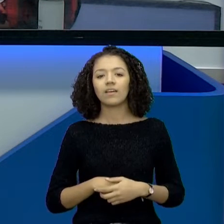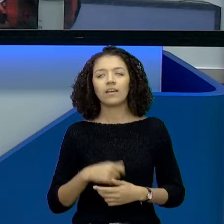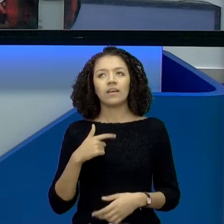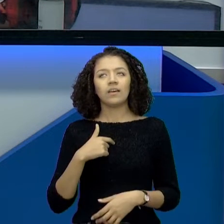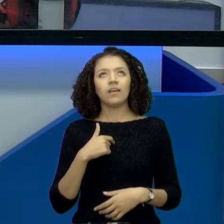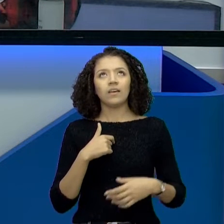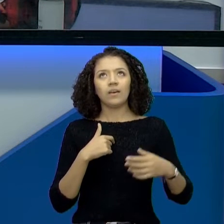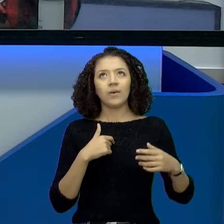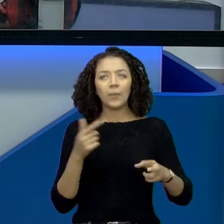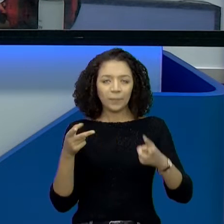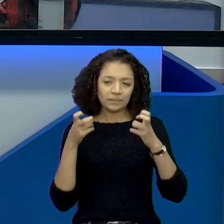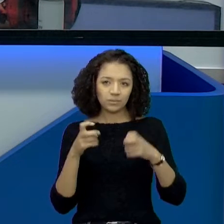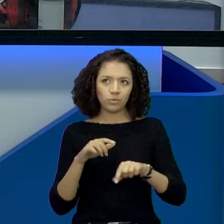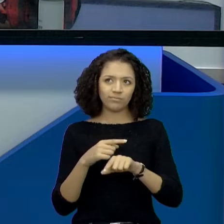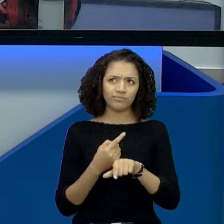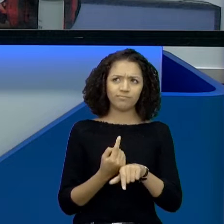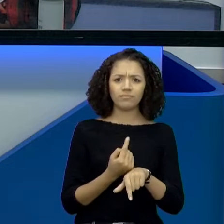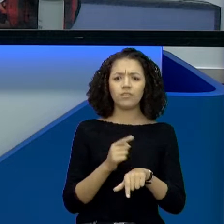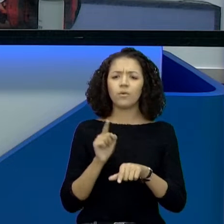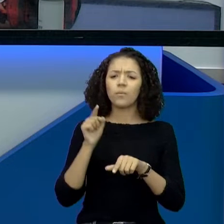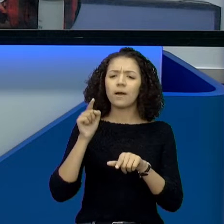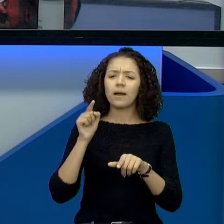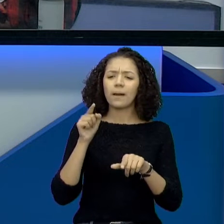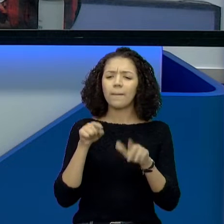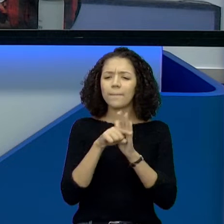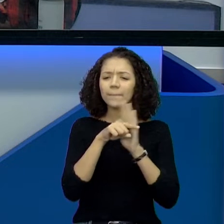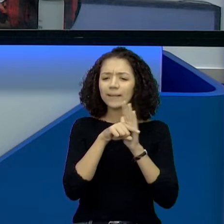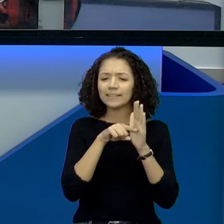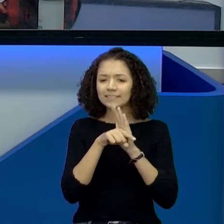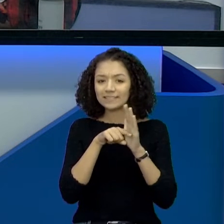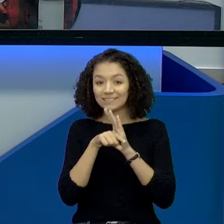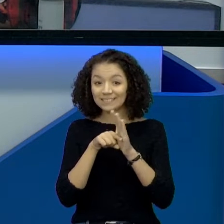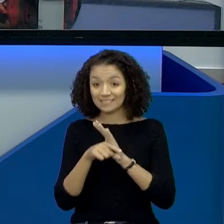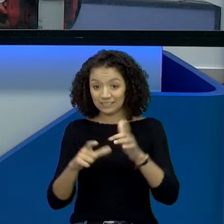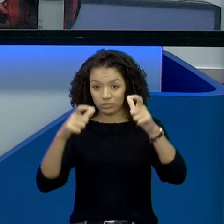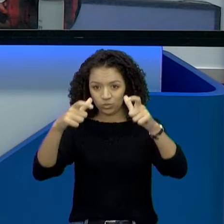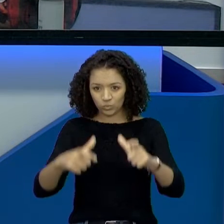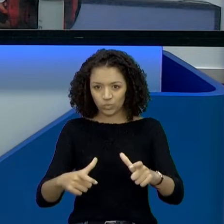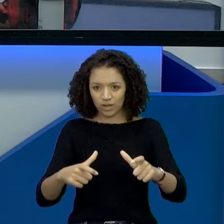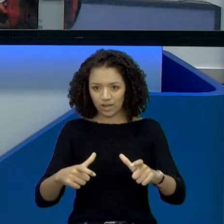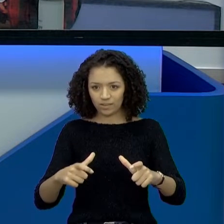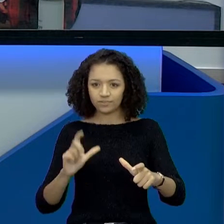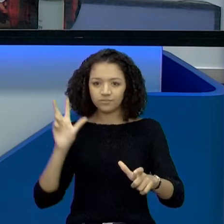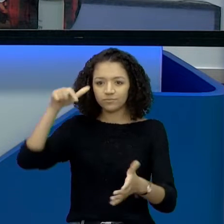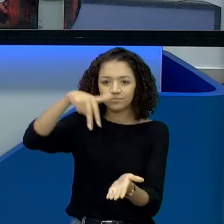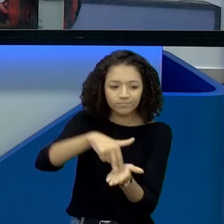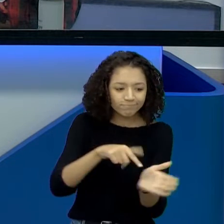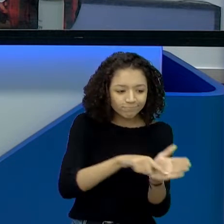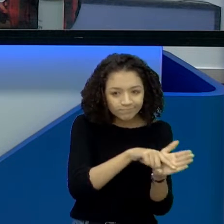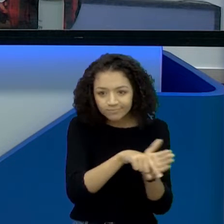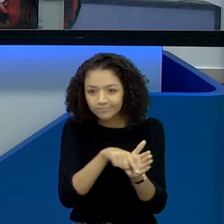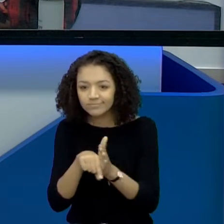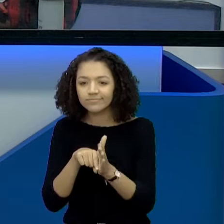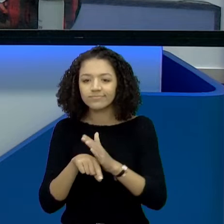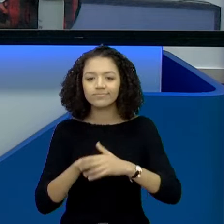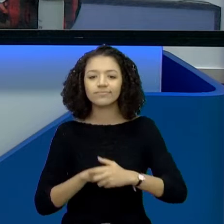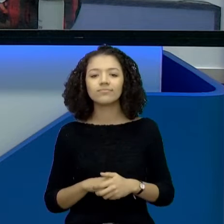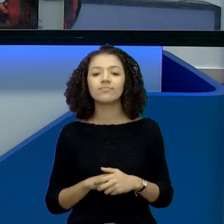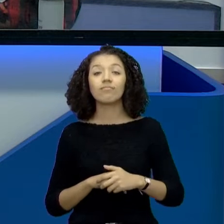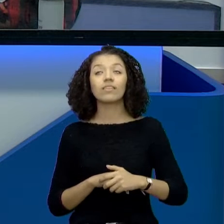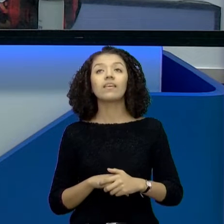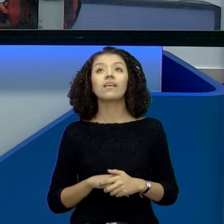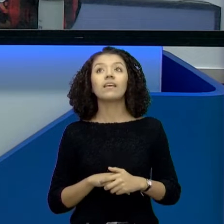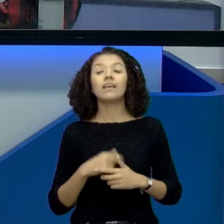pesquisa de campo, né, que era para falar, a gente tinha que escolher, né, uma região, né, para falar e um patrimônio